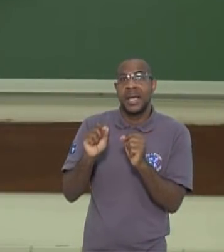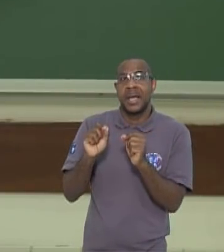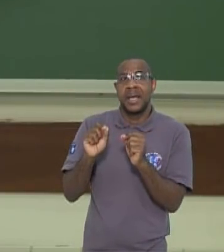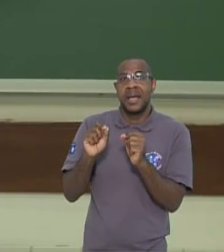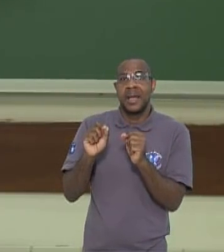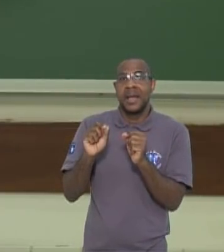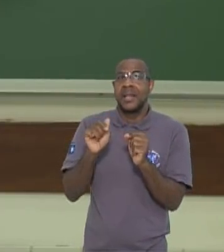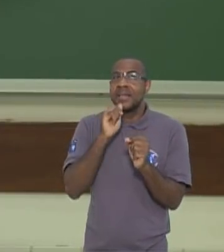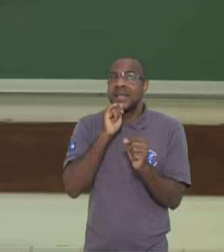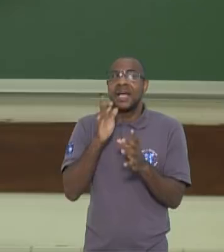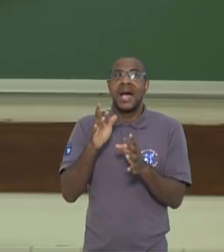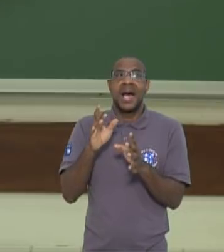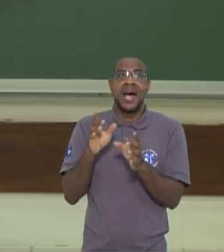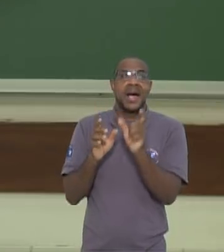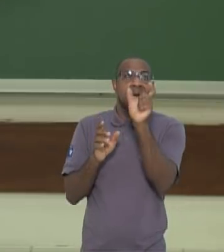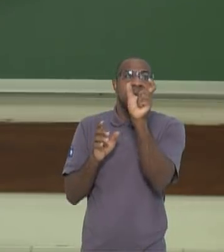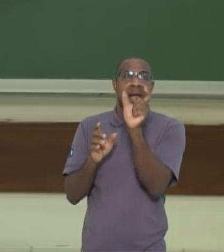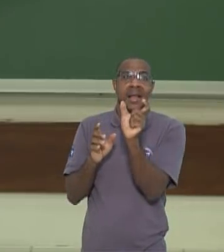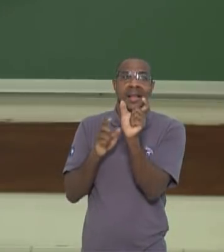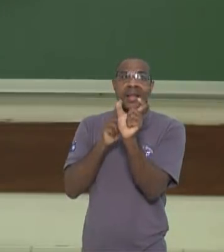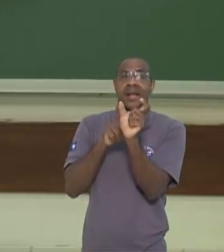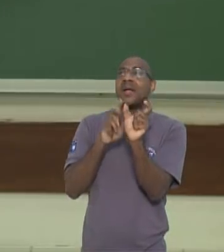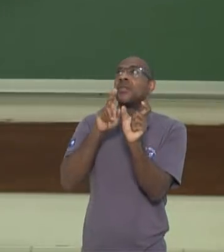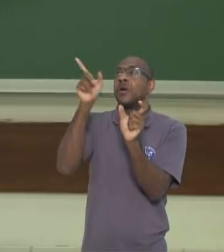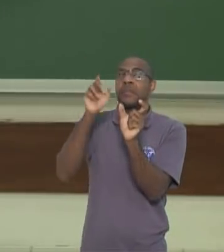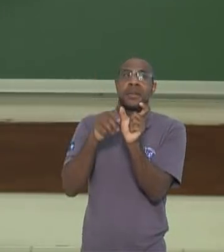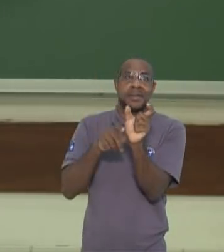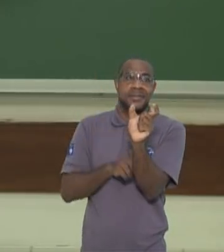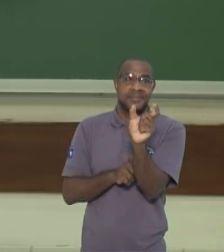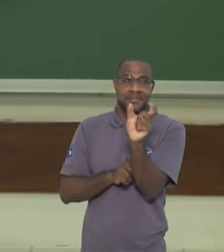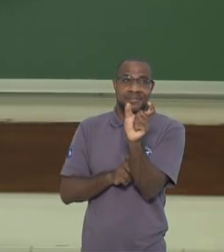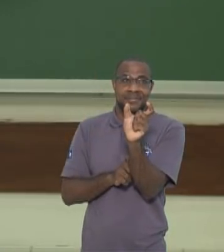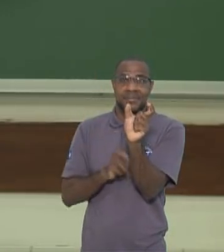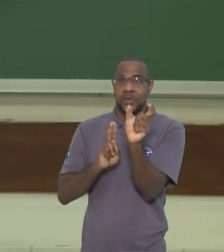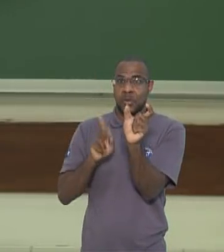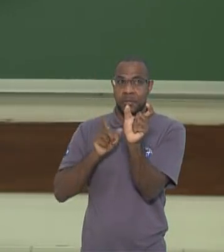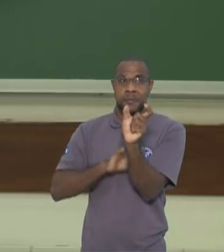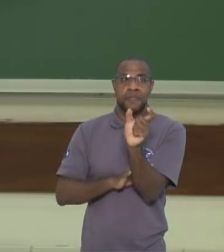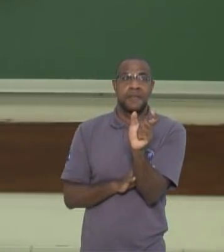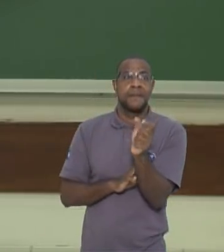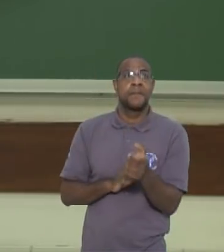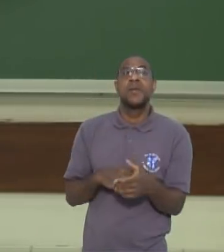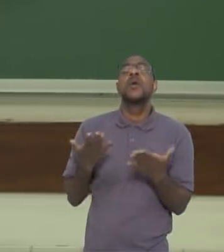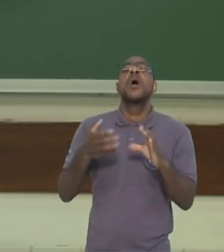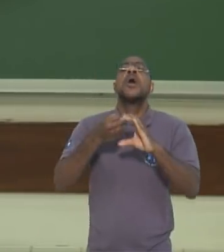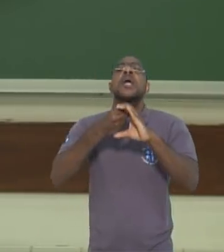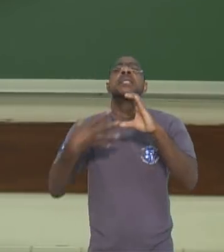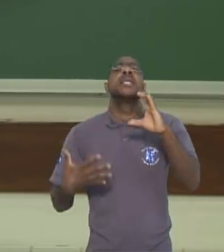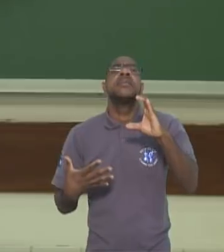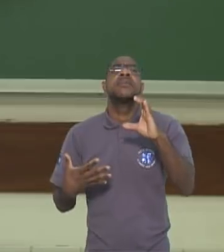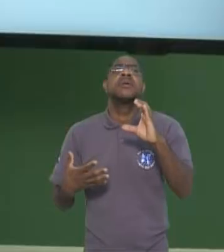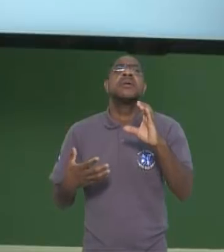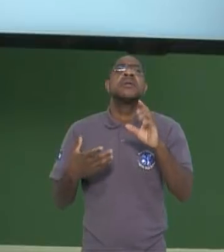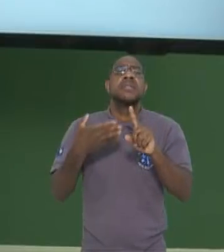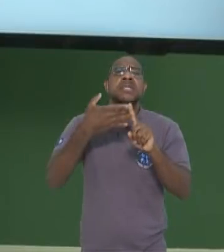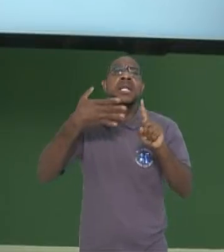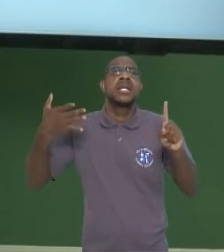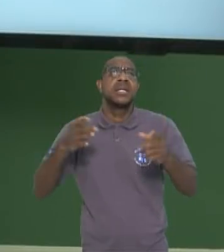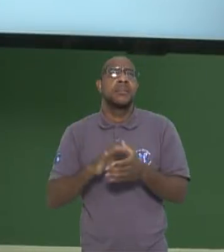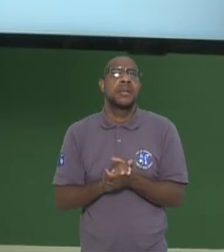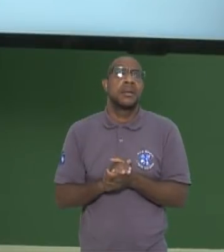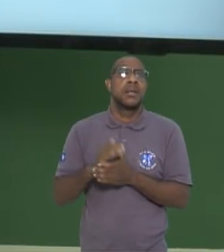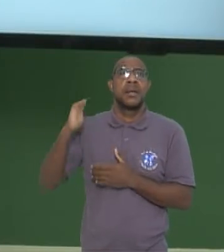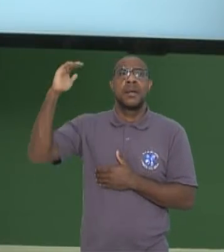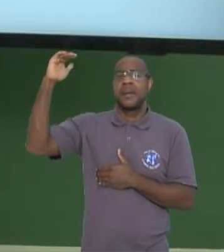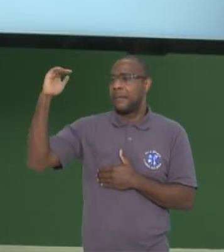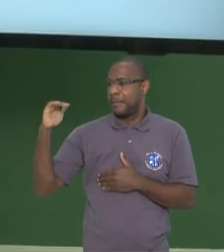tem a síndrome de Turner, que a gente chama de monossomia do cromossomo X. Quais são as características dessa síndrome? Baixa estatura, não